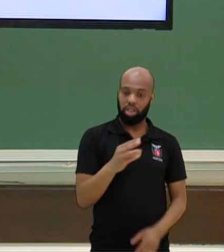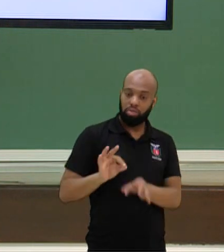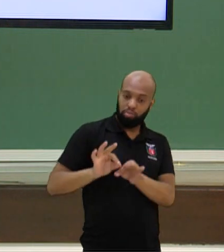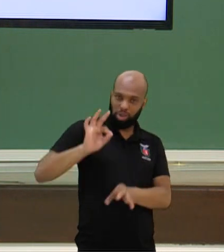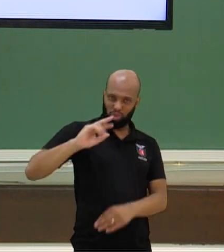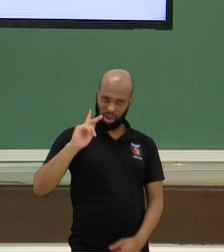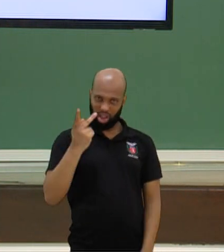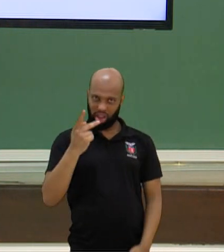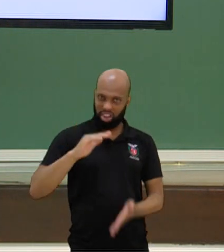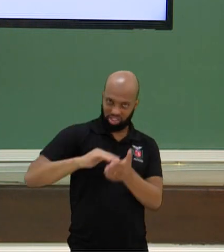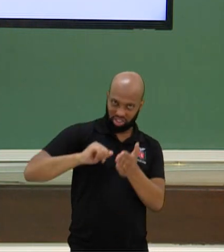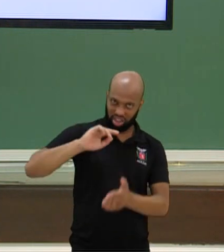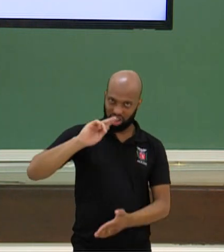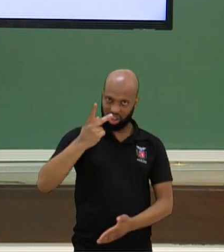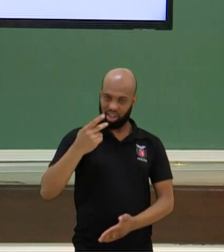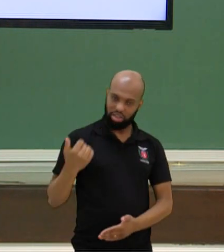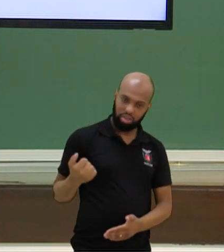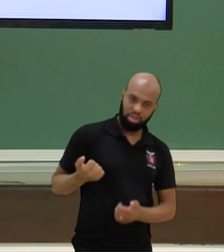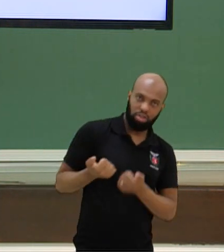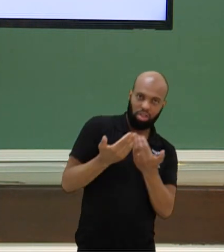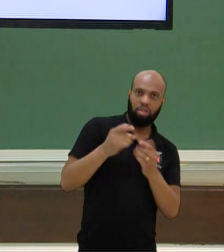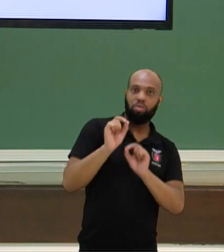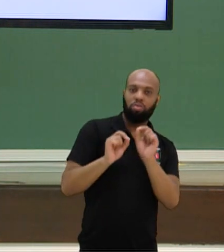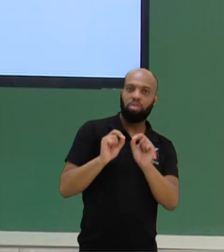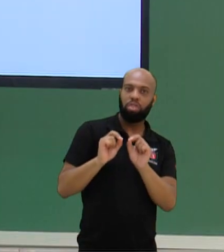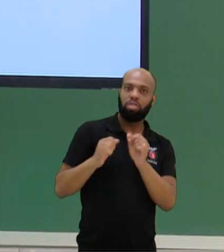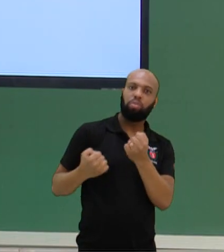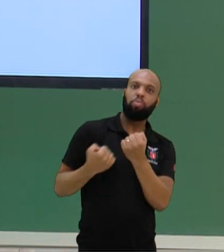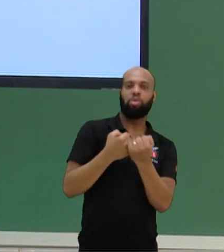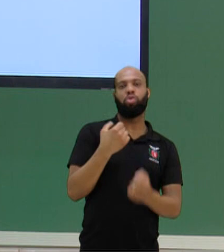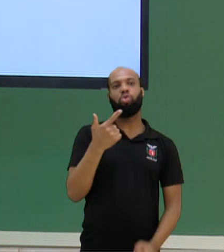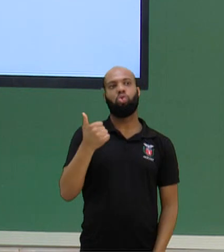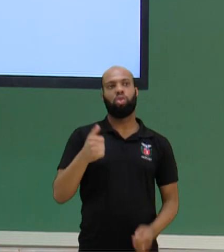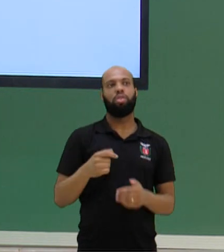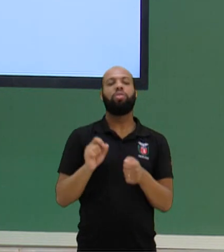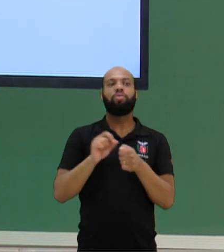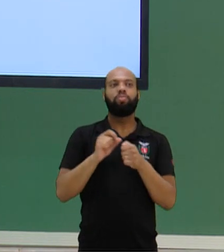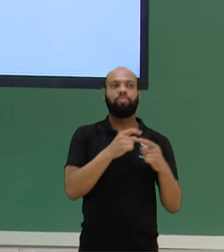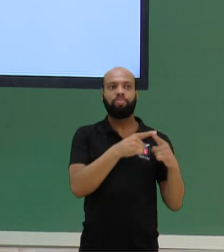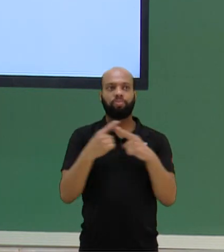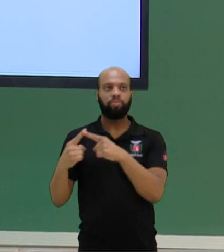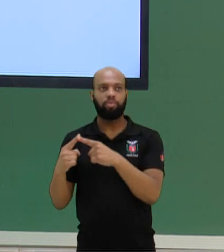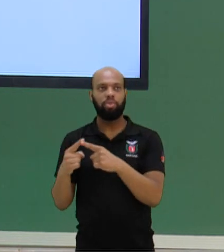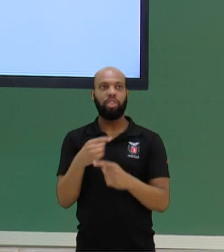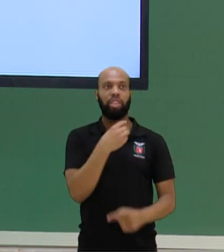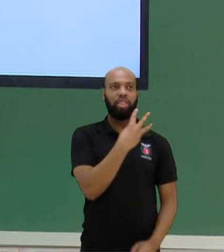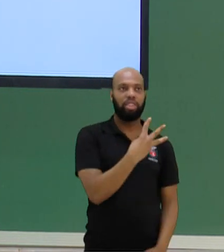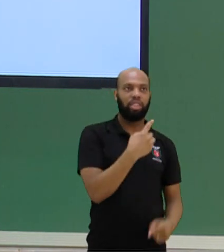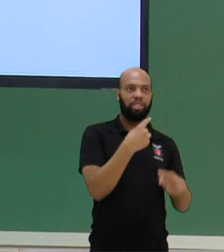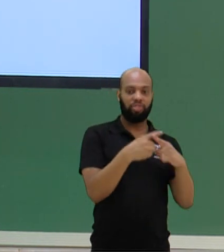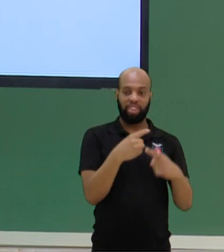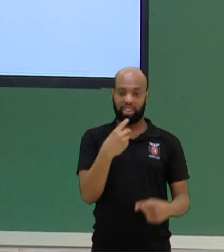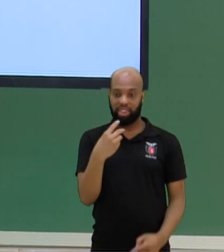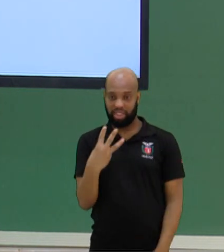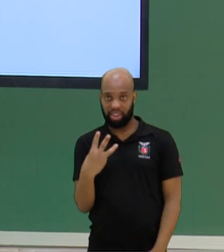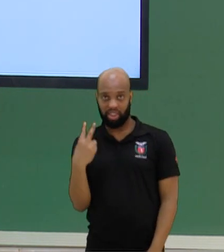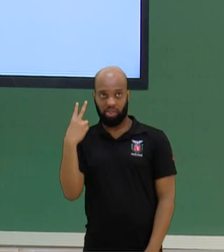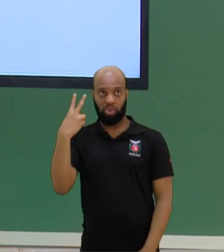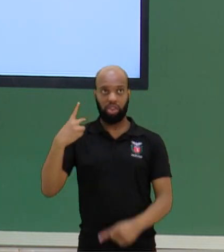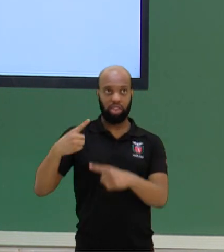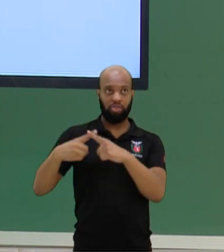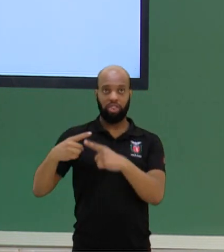tudo isso. Então, eu tenho 3 vezes 27, certo? Vezes 12. Então, multiplicando tudo isso, quanto que fica?